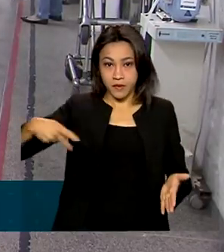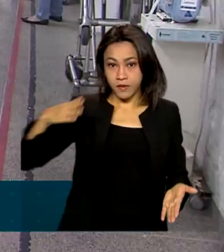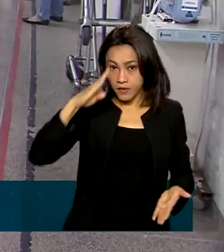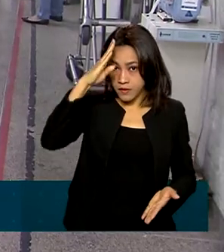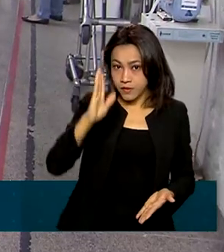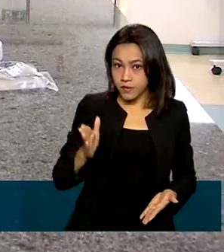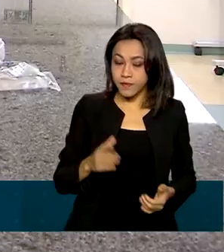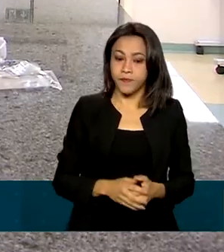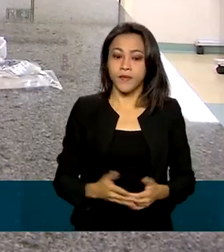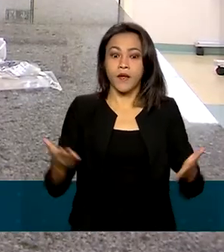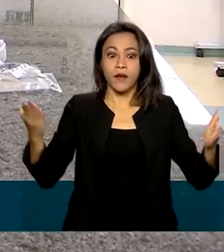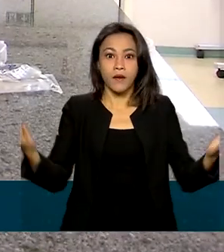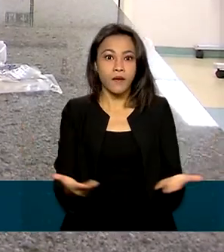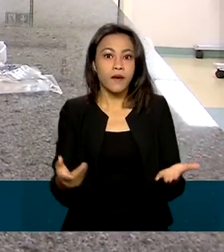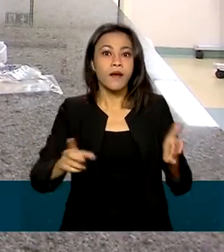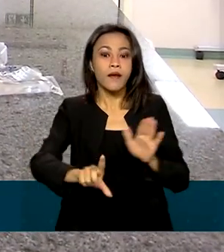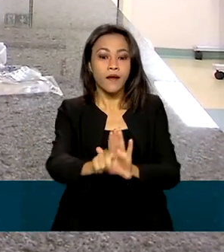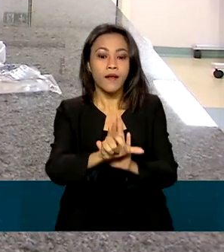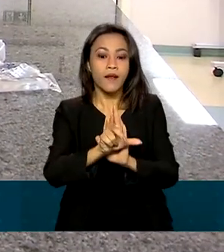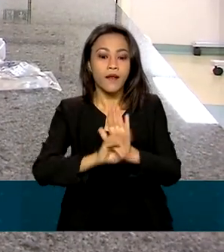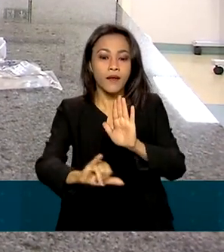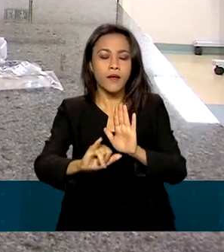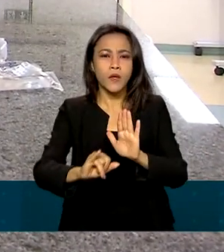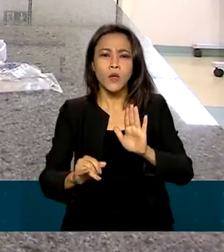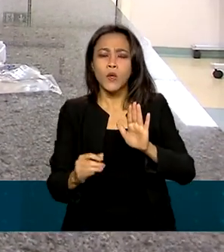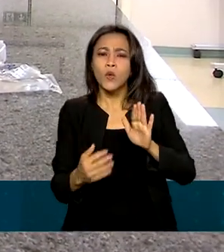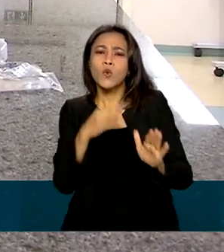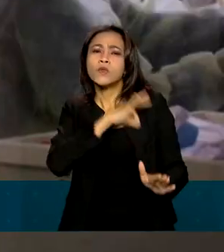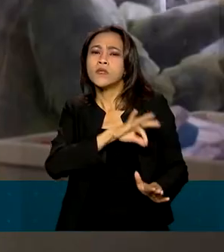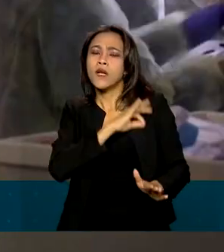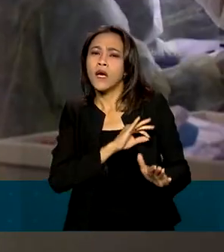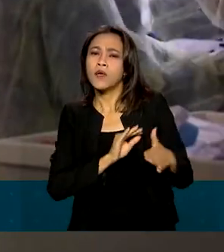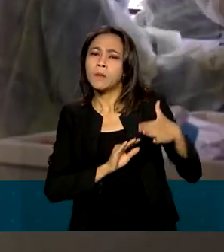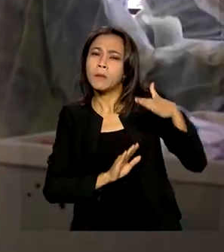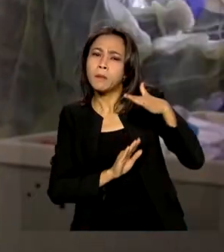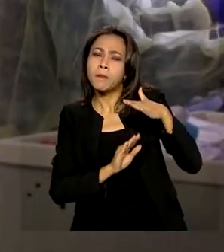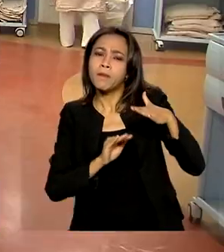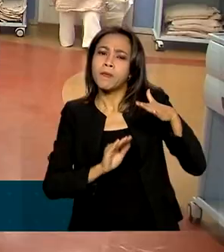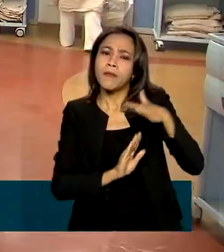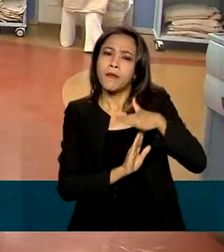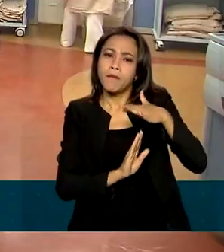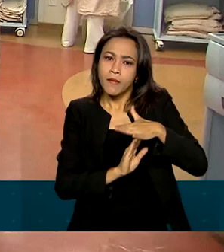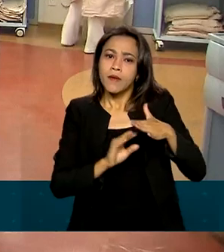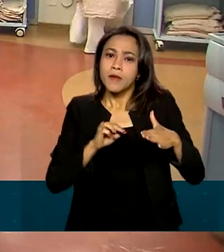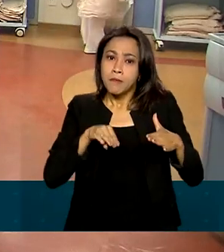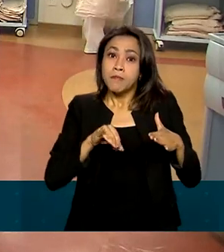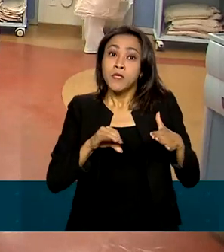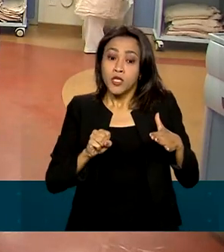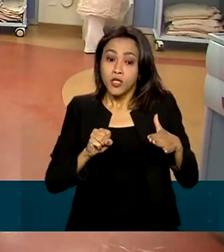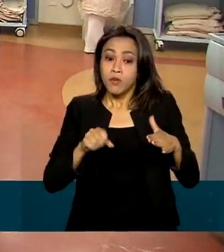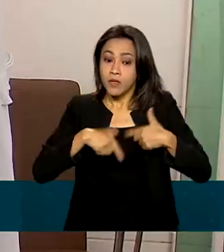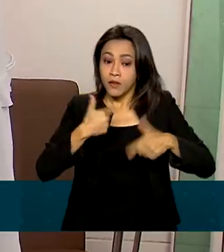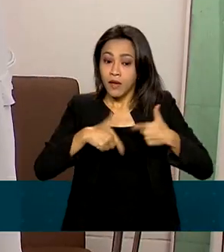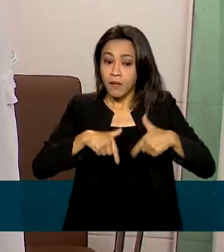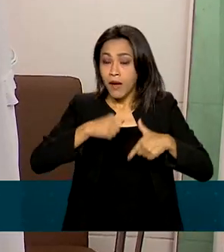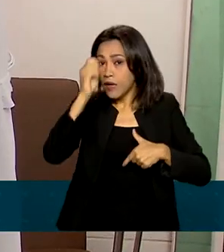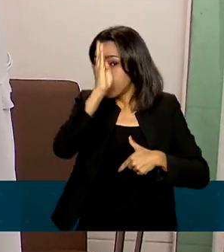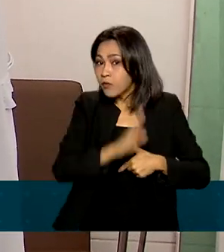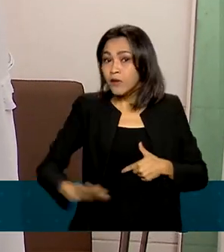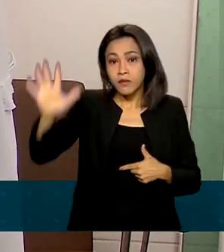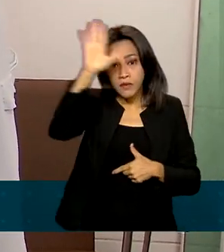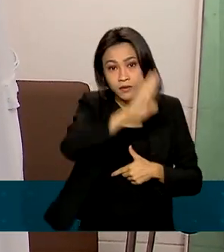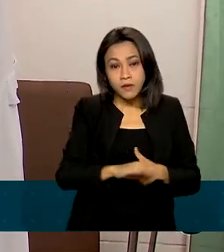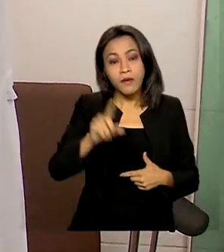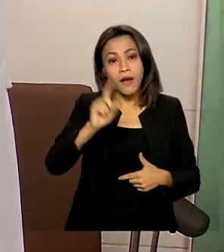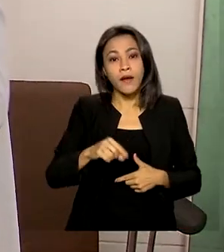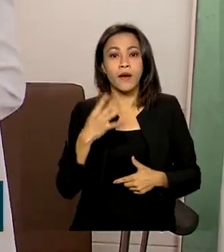agora é lei o valor mínimo inicial para os enfermeiros que atuam na saúde pública e privada em todo o território nacional